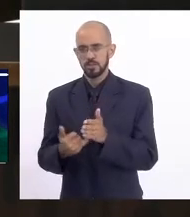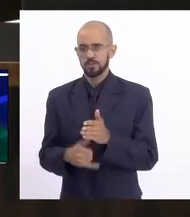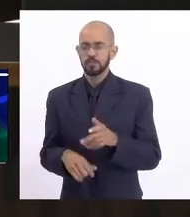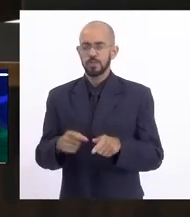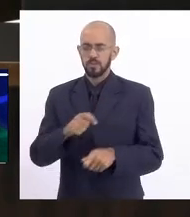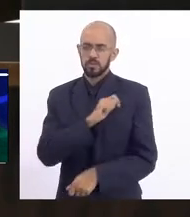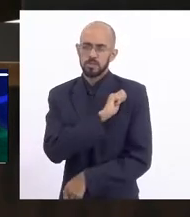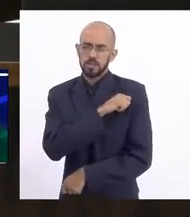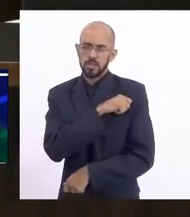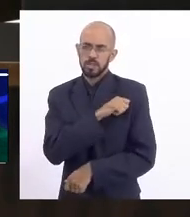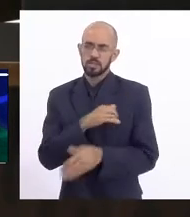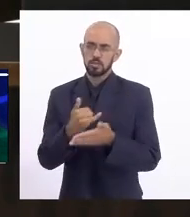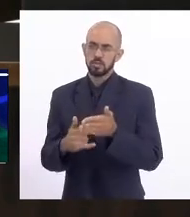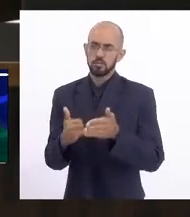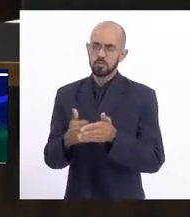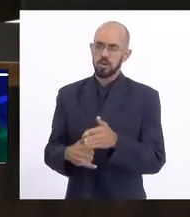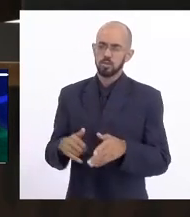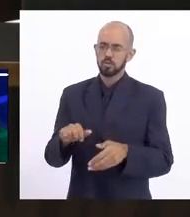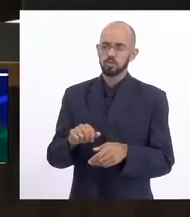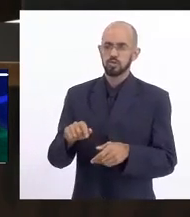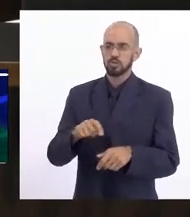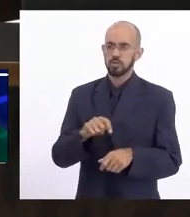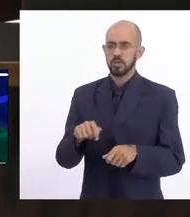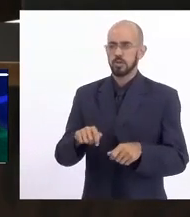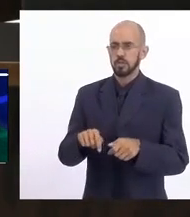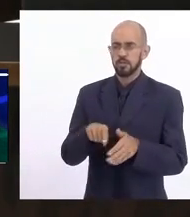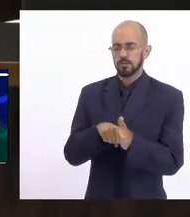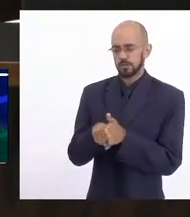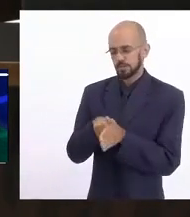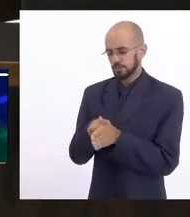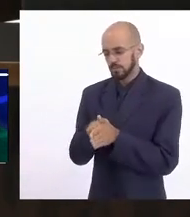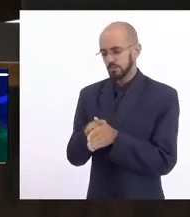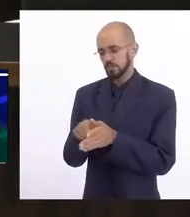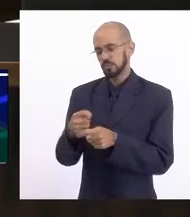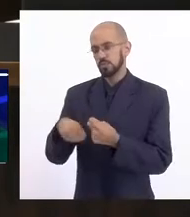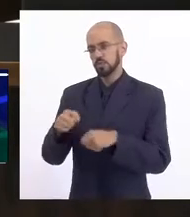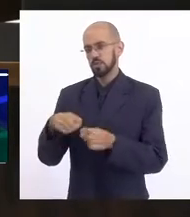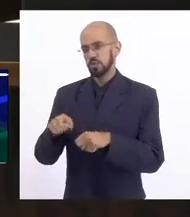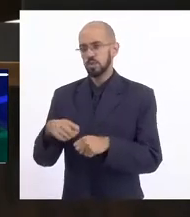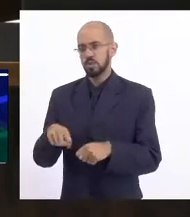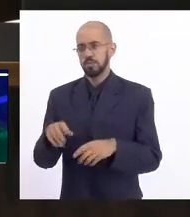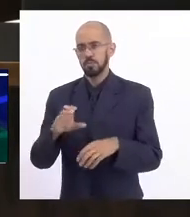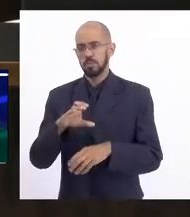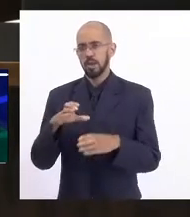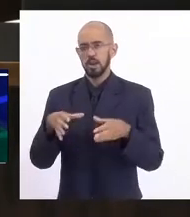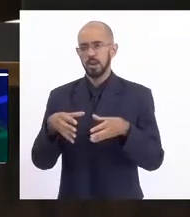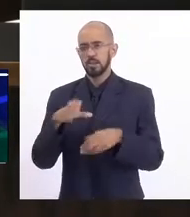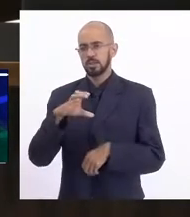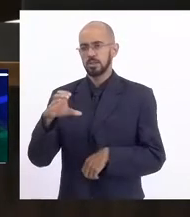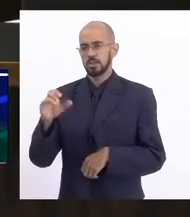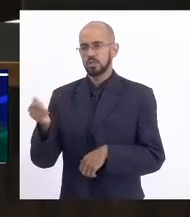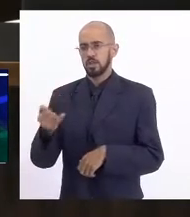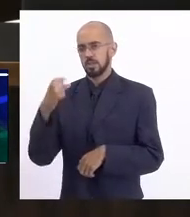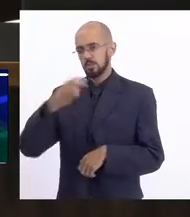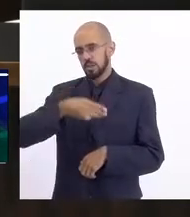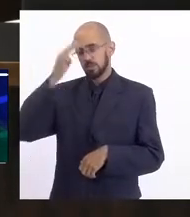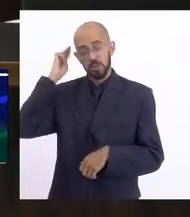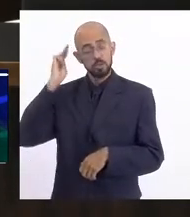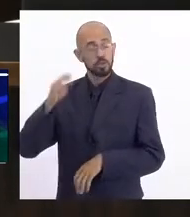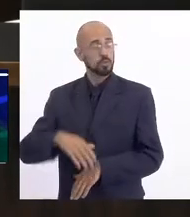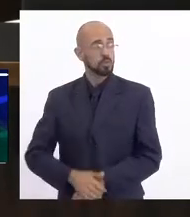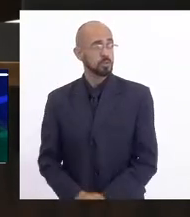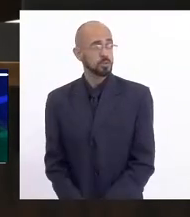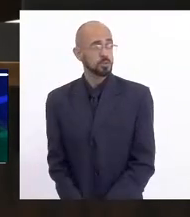Tributos Estaduais, de Orçamento, Finanças, Fiscalização Financeira e Controle. Para emitir parecer pela Comissão de Constituição e Justiça, deputado Márcio